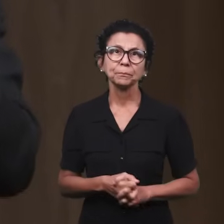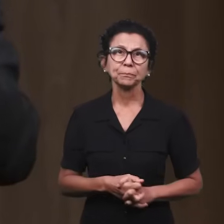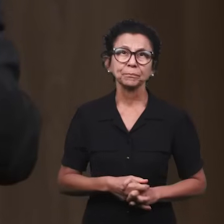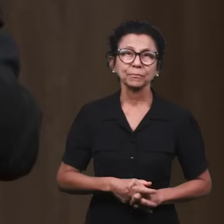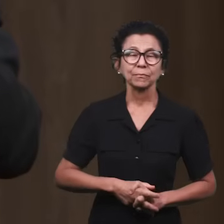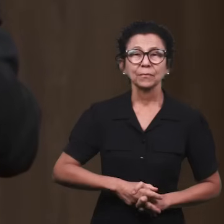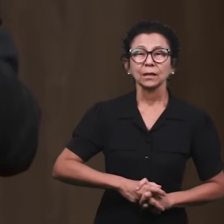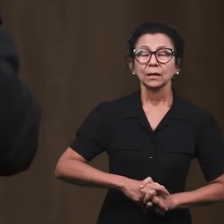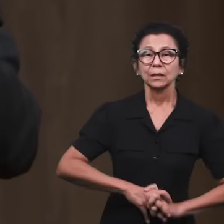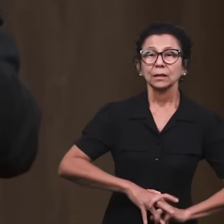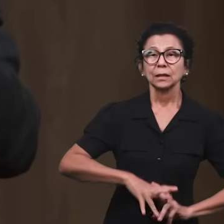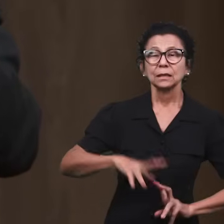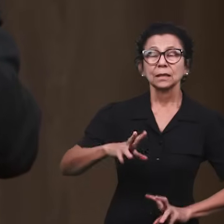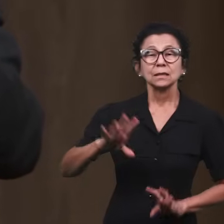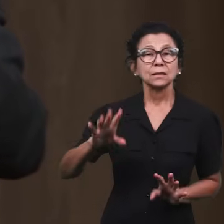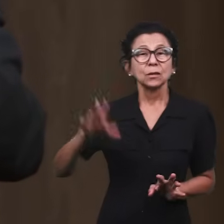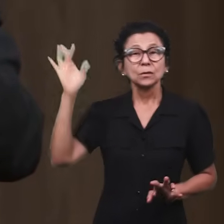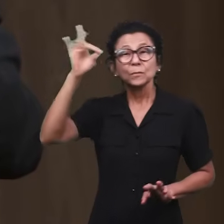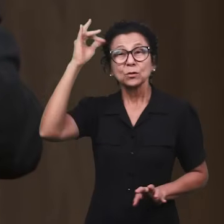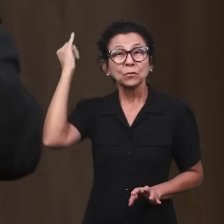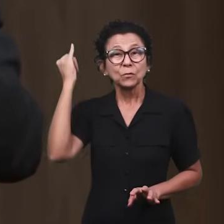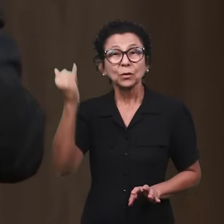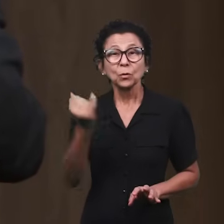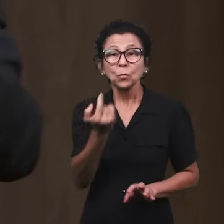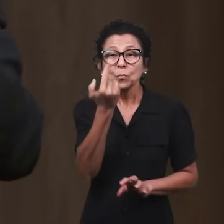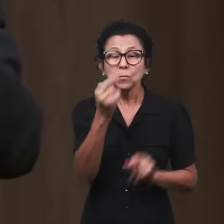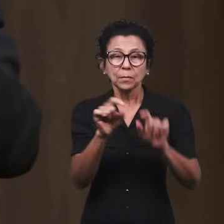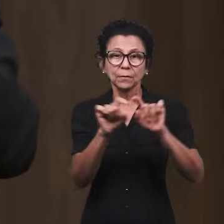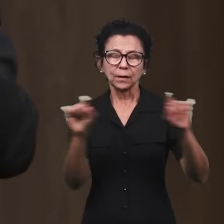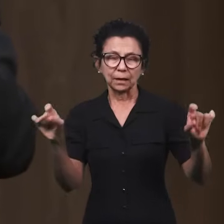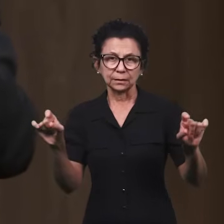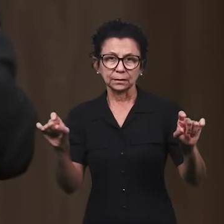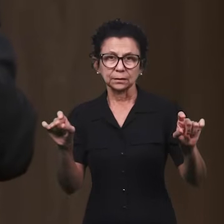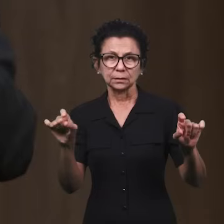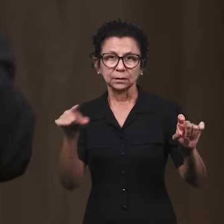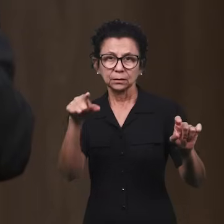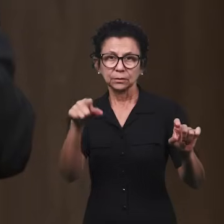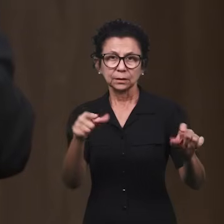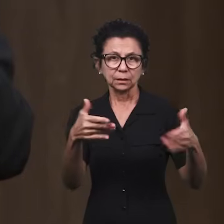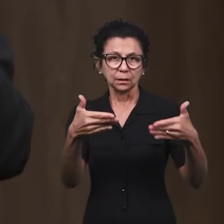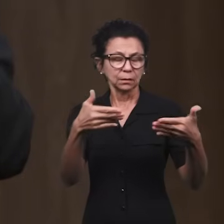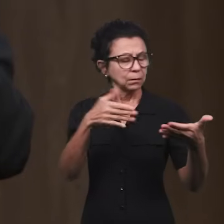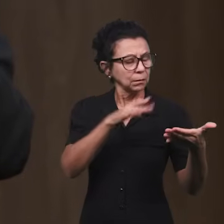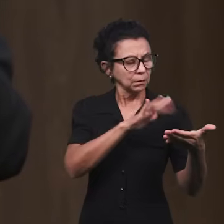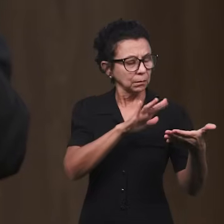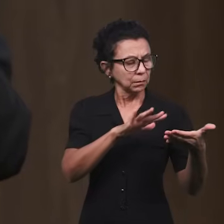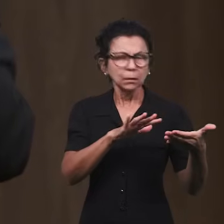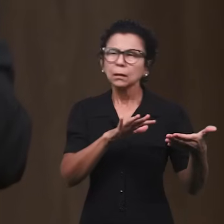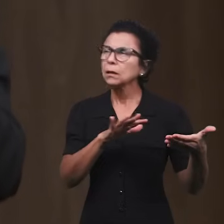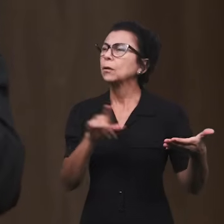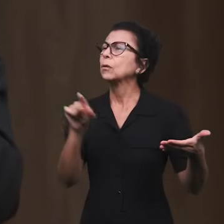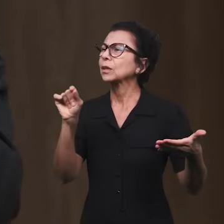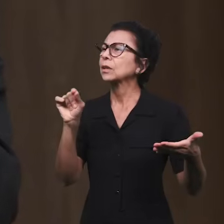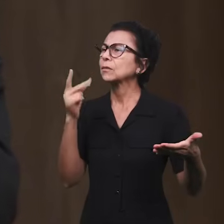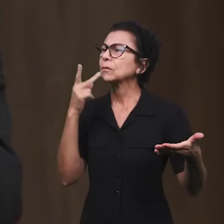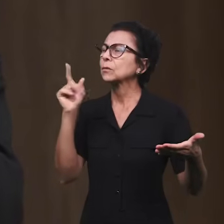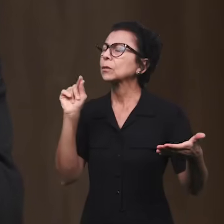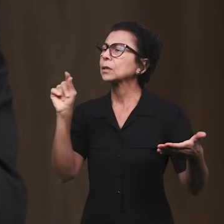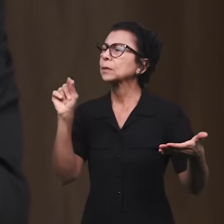uma frase dita pelo Espírito Santo que era para você. E você perdeu a frase. Você perdeu a frase. De estar numa